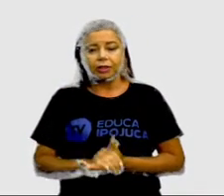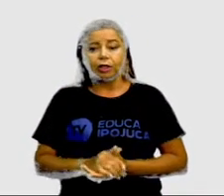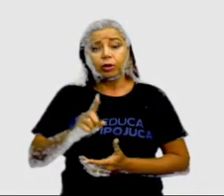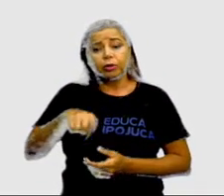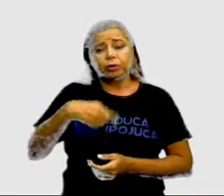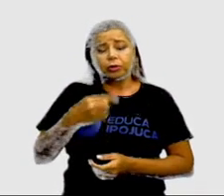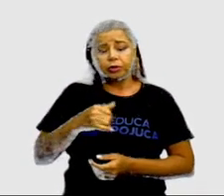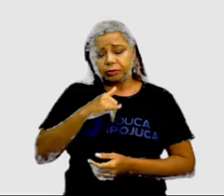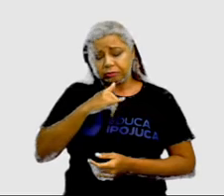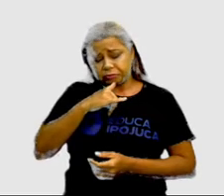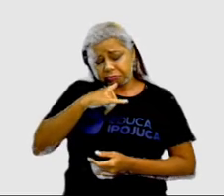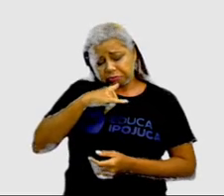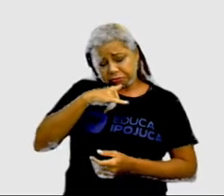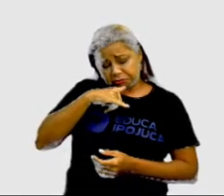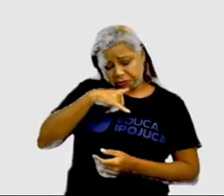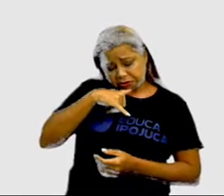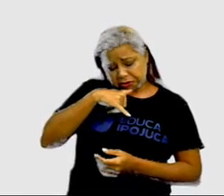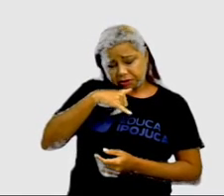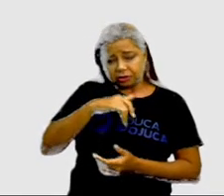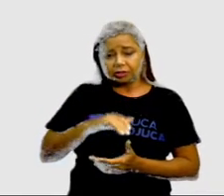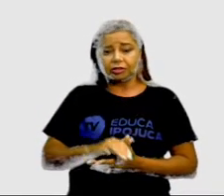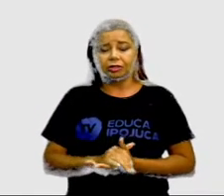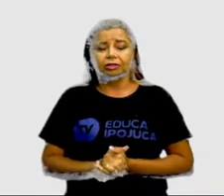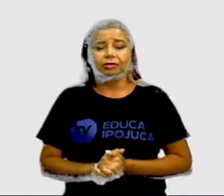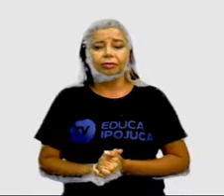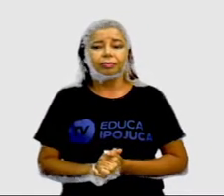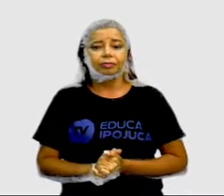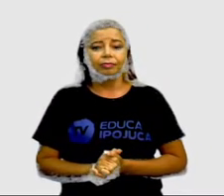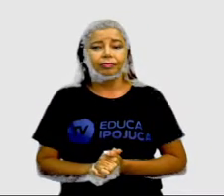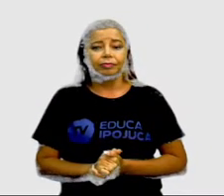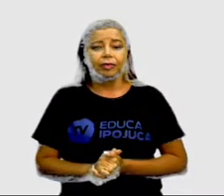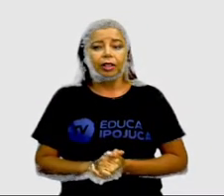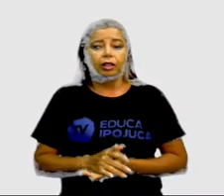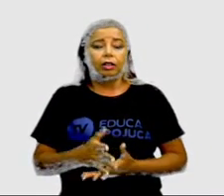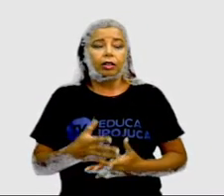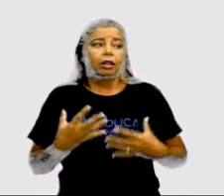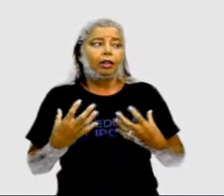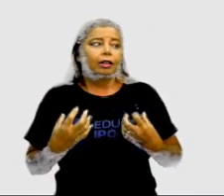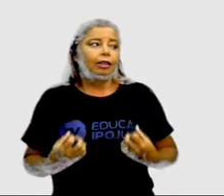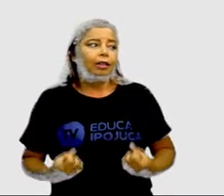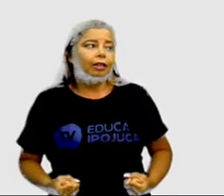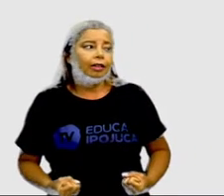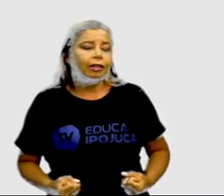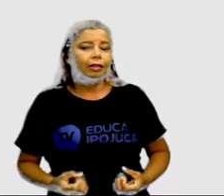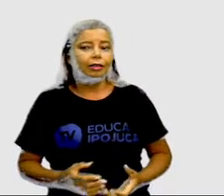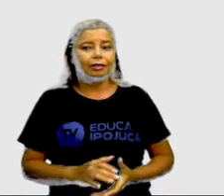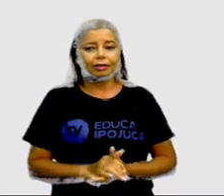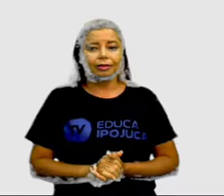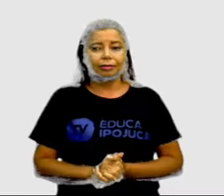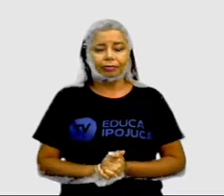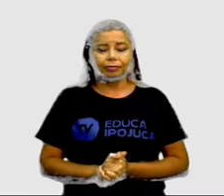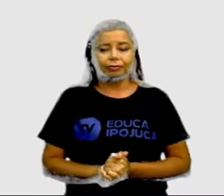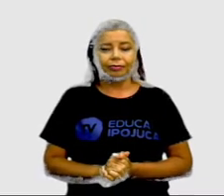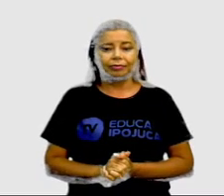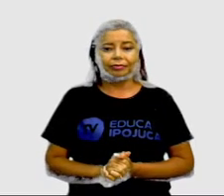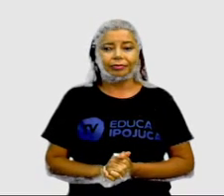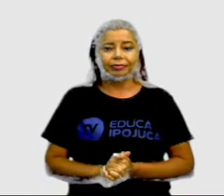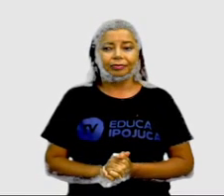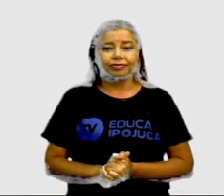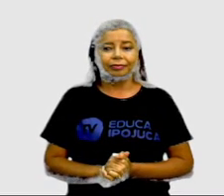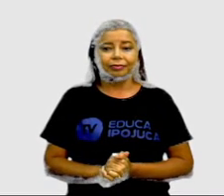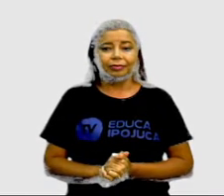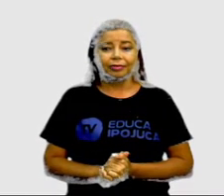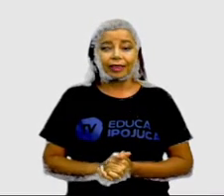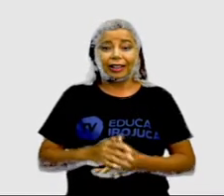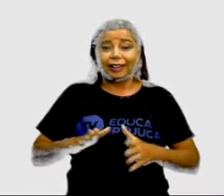baixo. Nós temos também o relief, que é o aliviado. Nós temos o upbeat, que vai ser